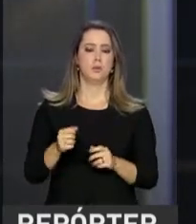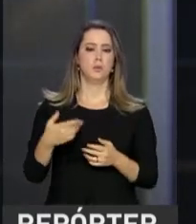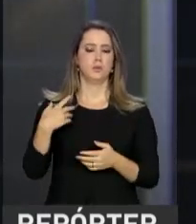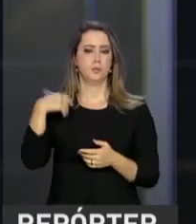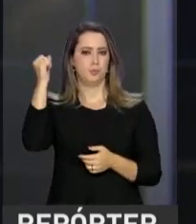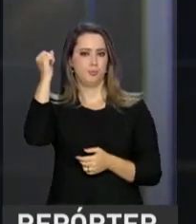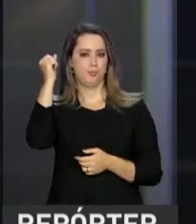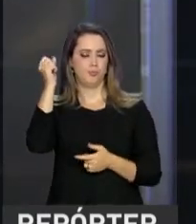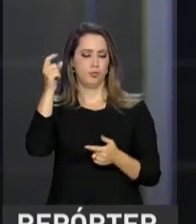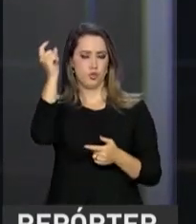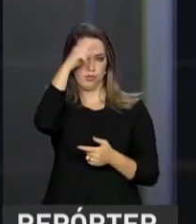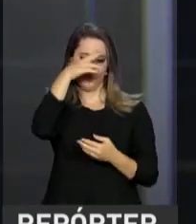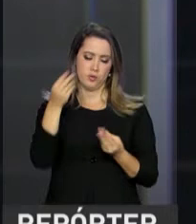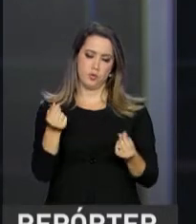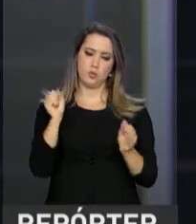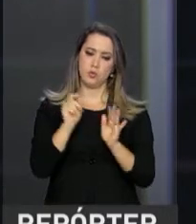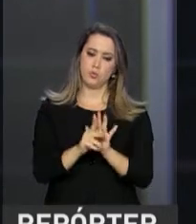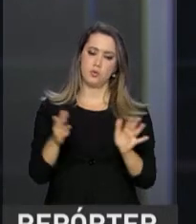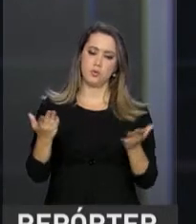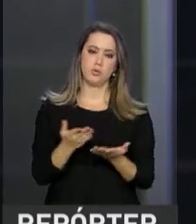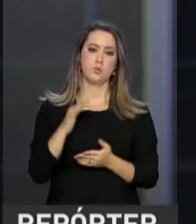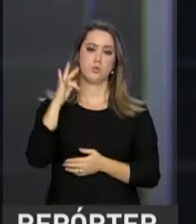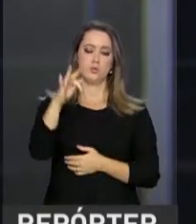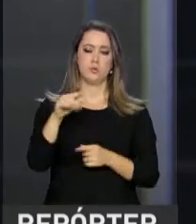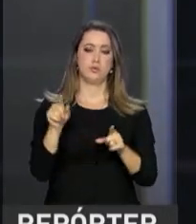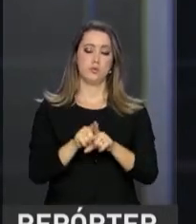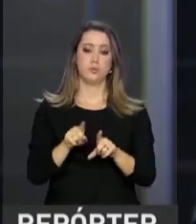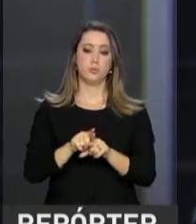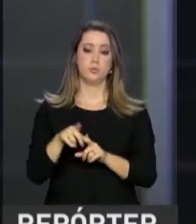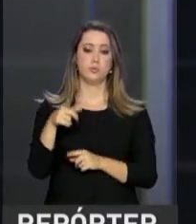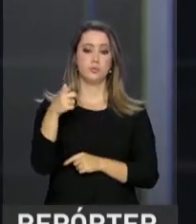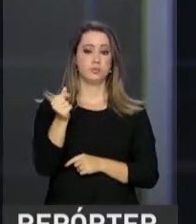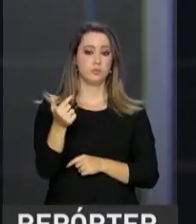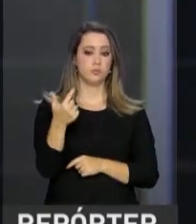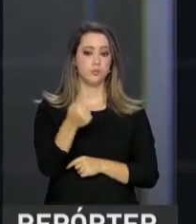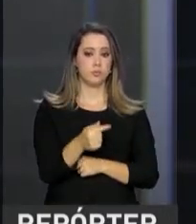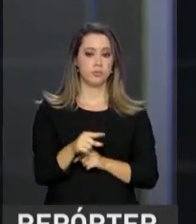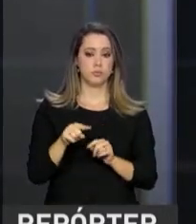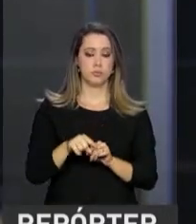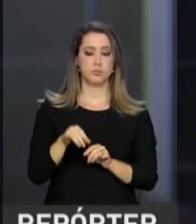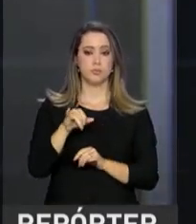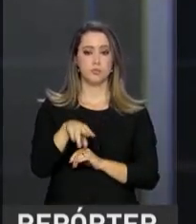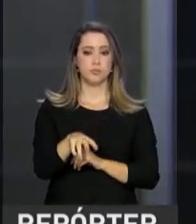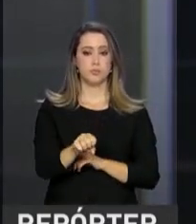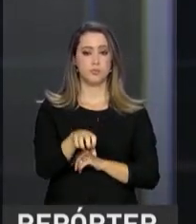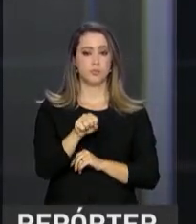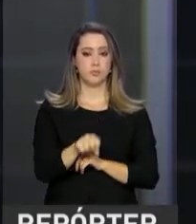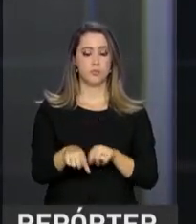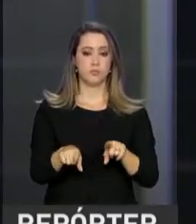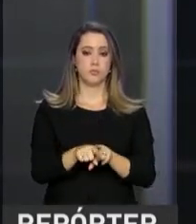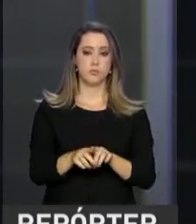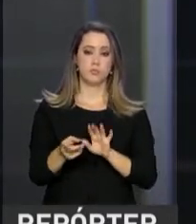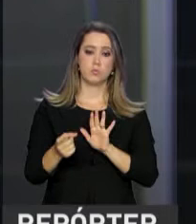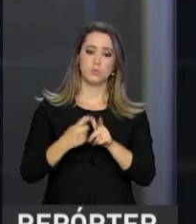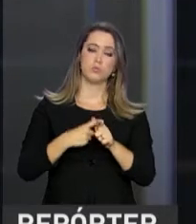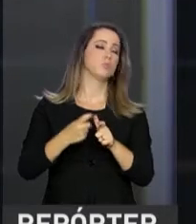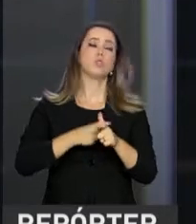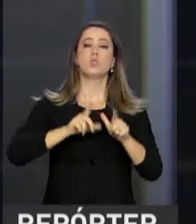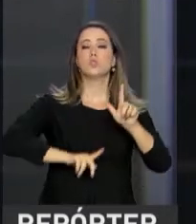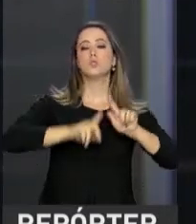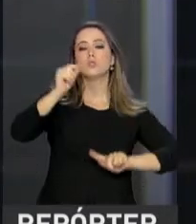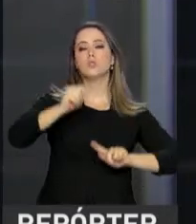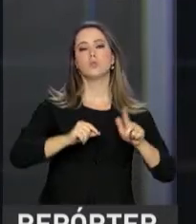aposentadorias de hoje e amanhã em 2017 a previdência social registrou um déficit recorde